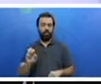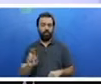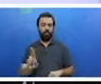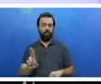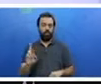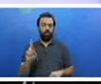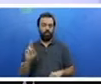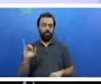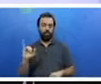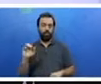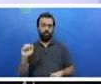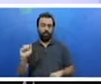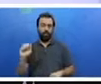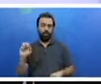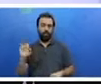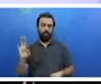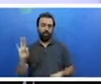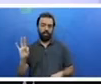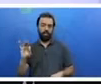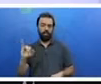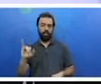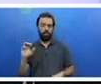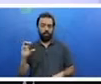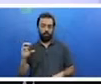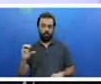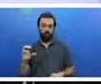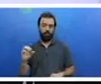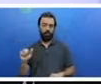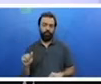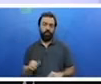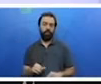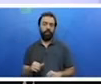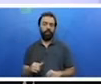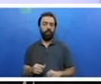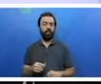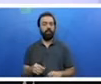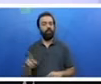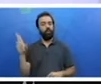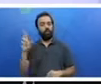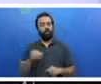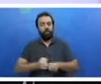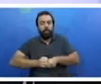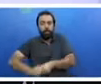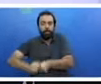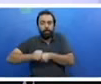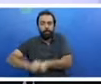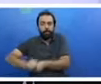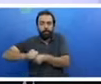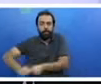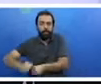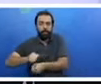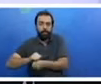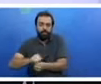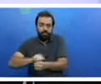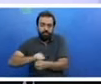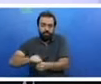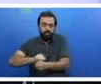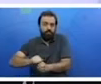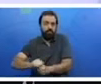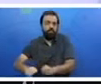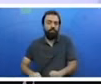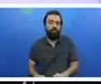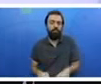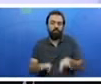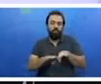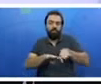ser usado para limpar peças oxidadas e também para limpar superfícies, né, chãos, né,